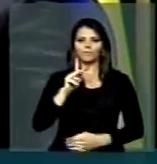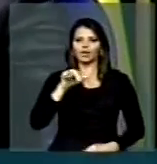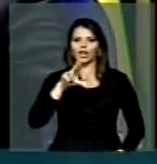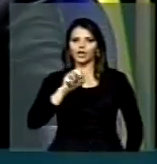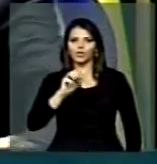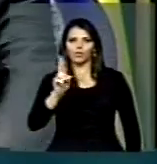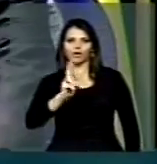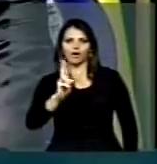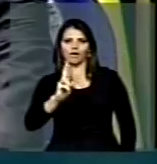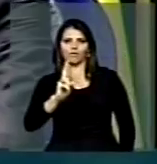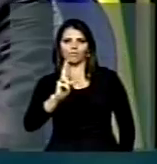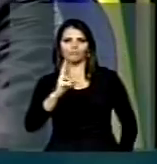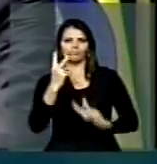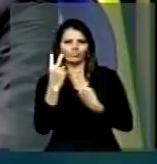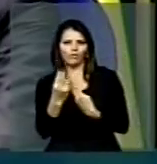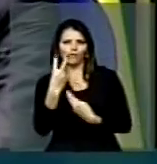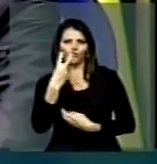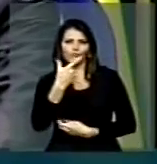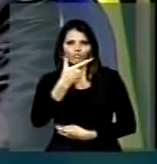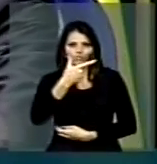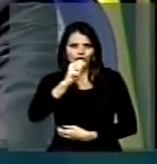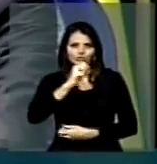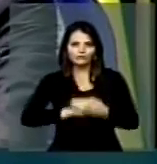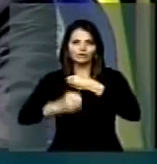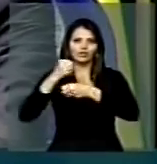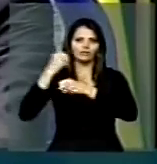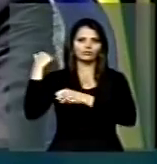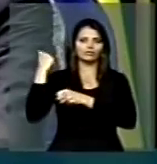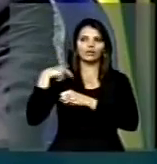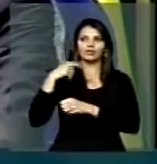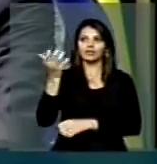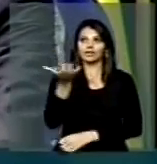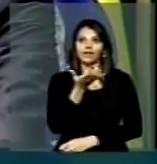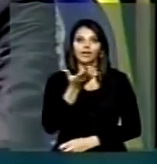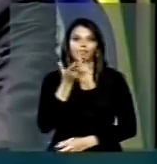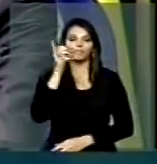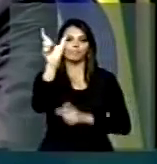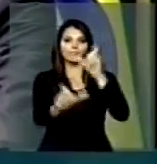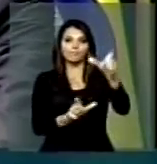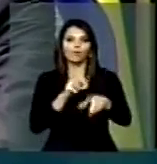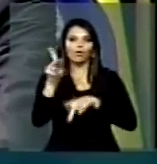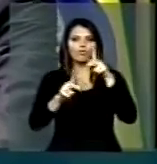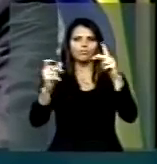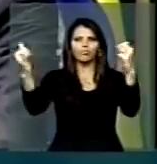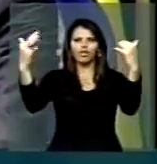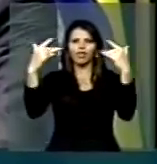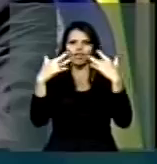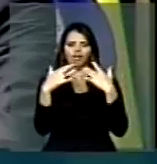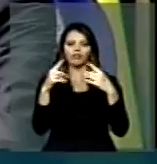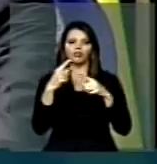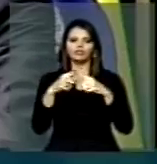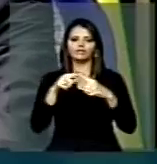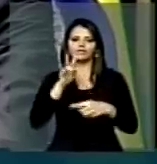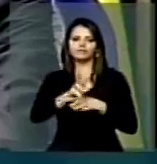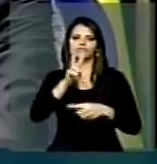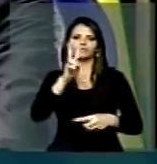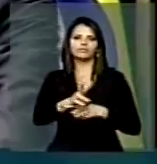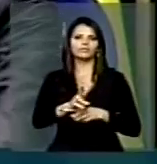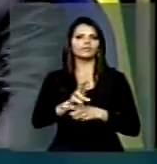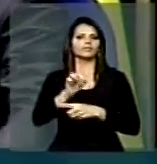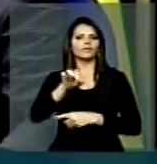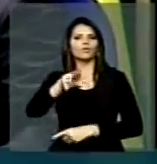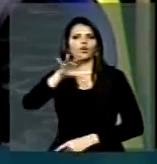atrás. Queremos mobilizar os brasileiros de todos os cantos para acreditar e defender as instituições da democracia e os pilares